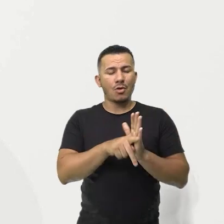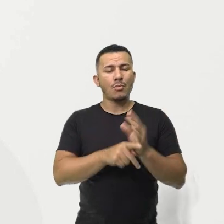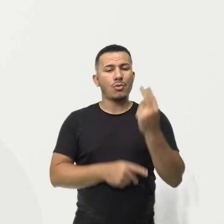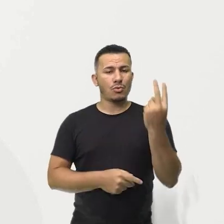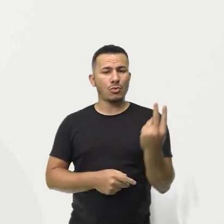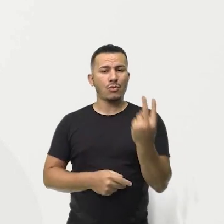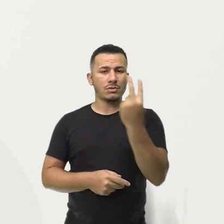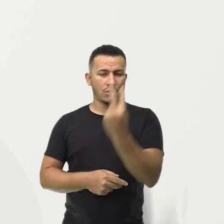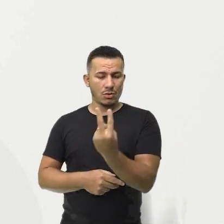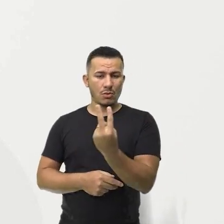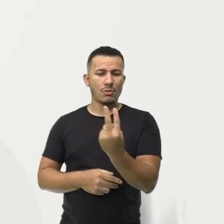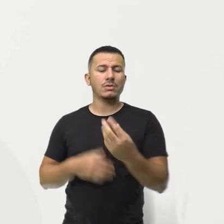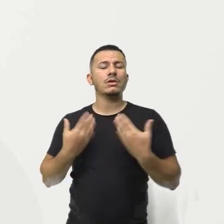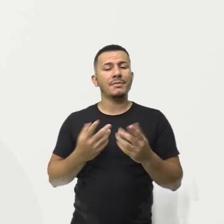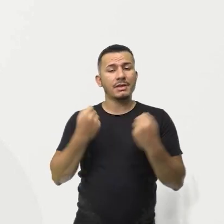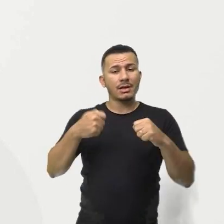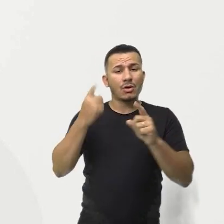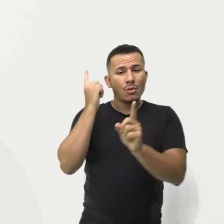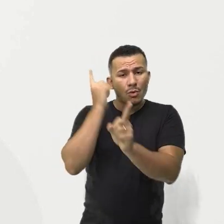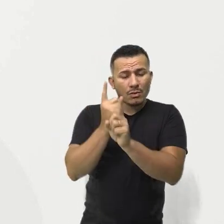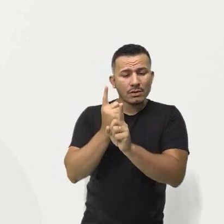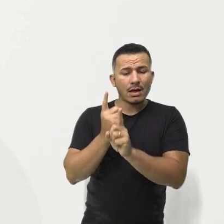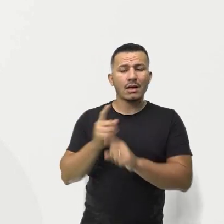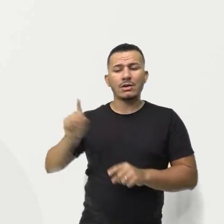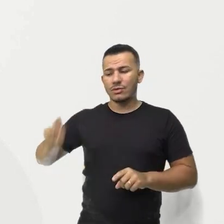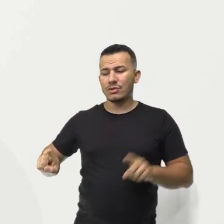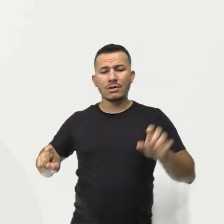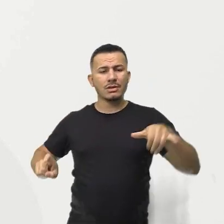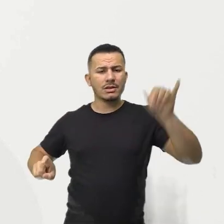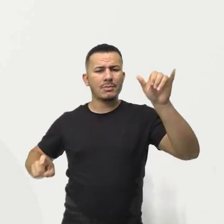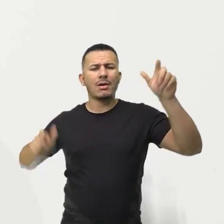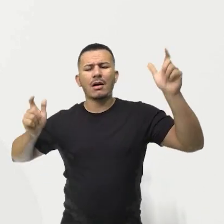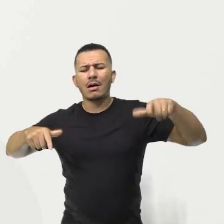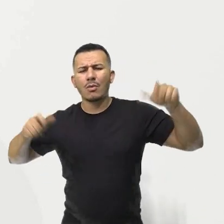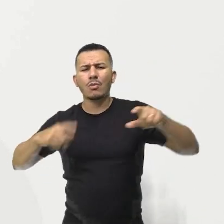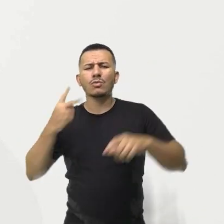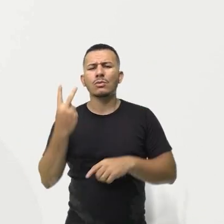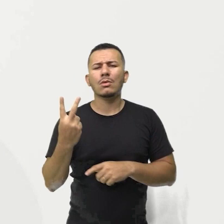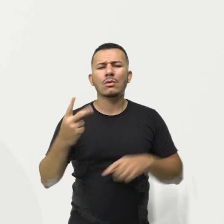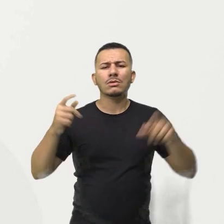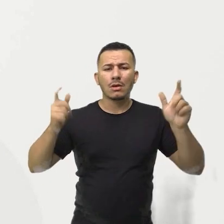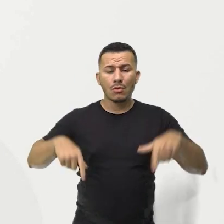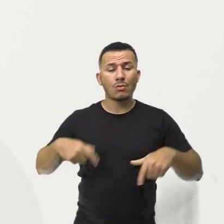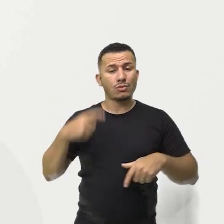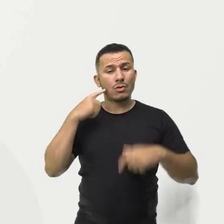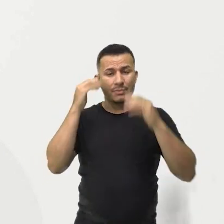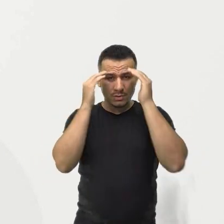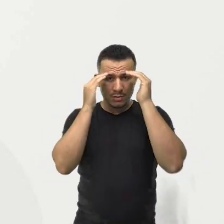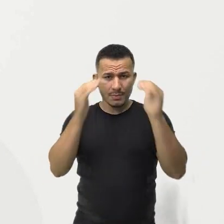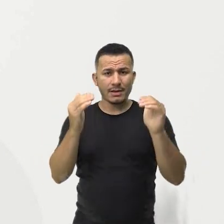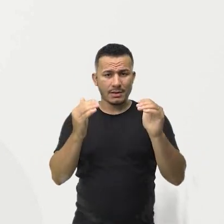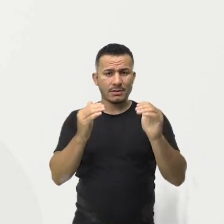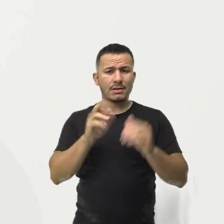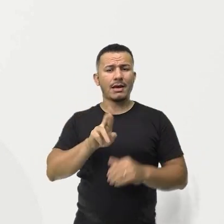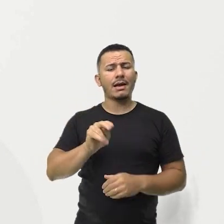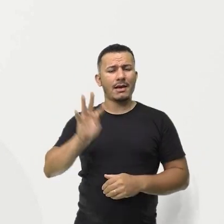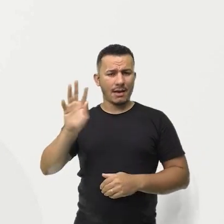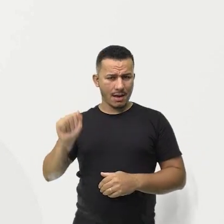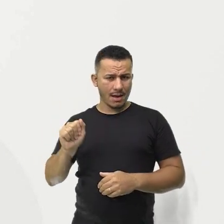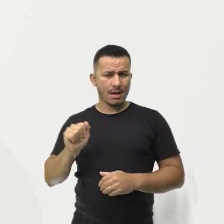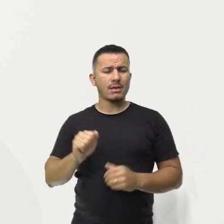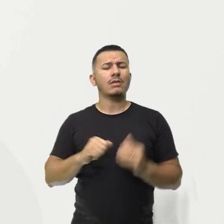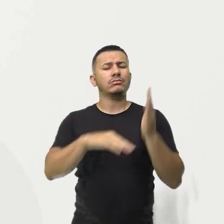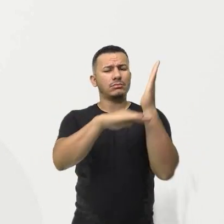A, que nós chamamos de A', que é o novo ponto após feita a multiplicação, ele vai ser o ponto 2 e 2. O professor vai localizar aqui,